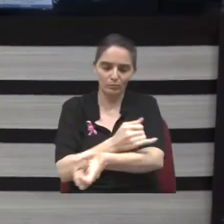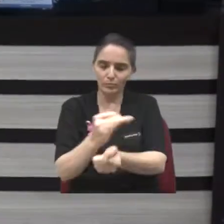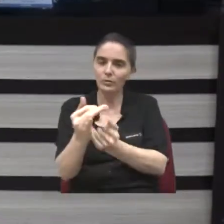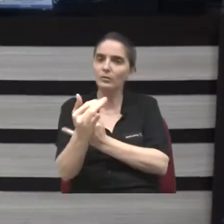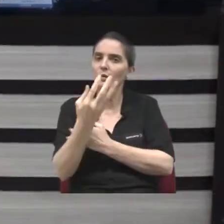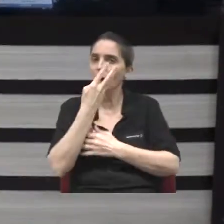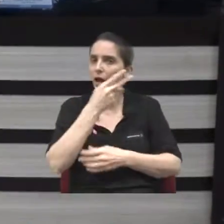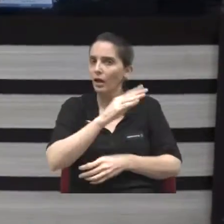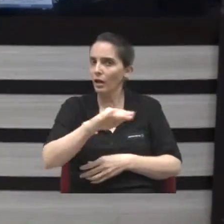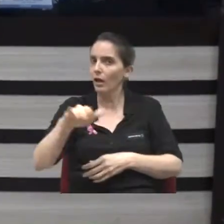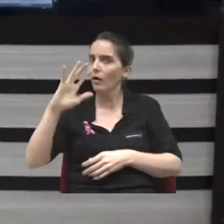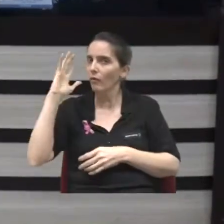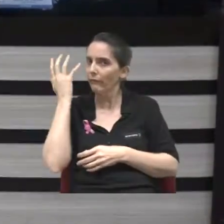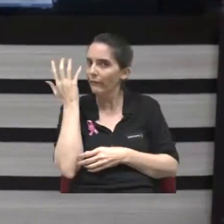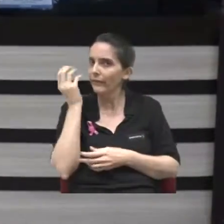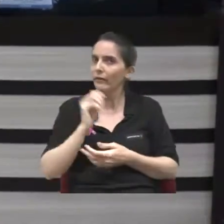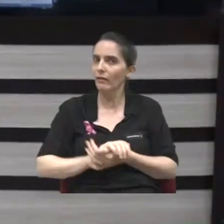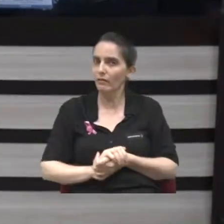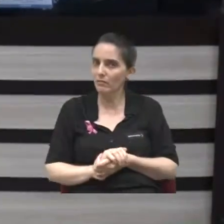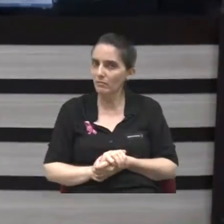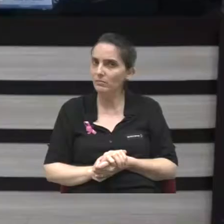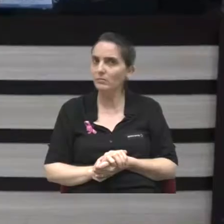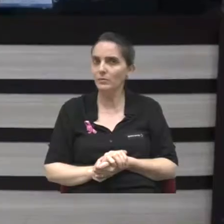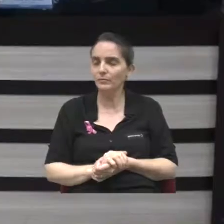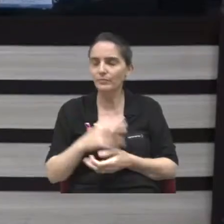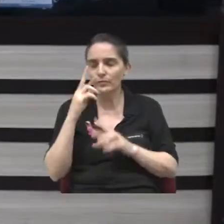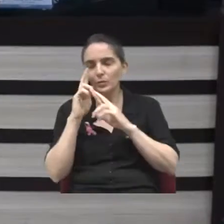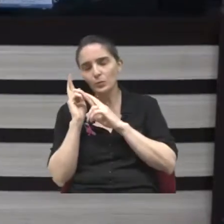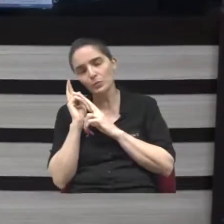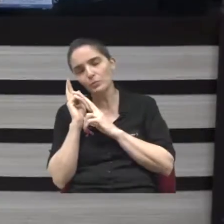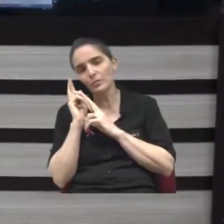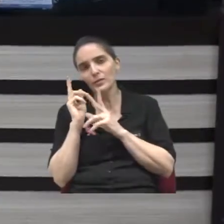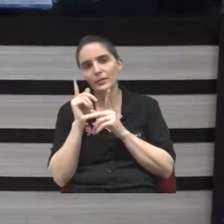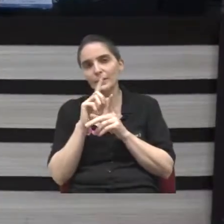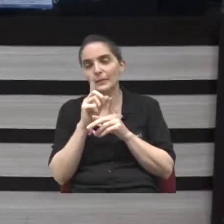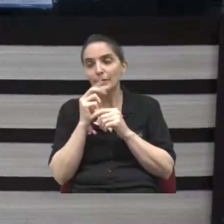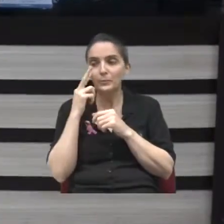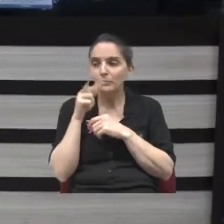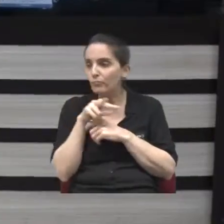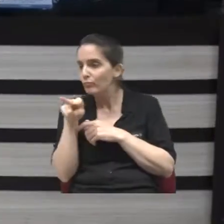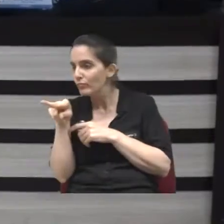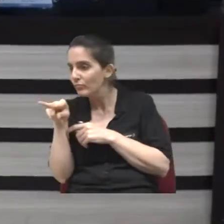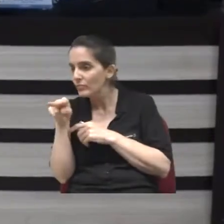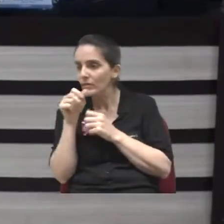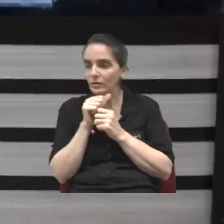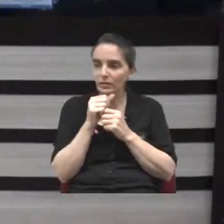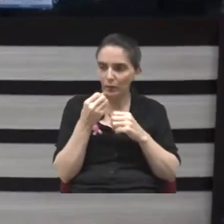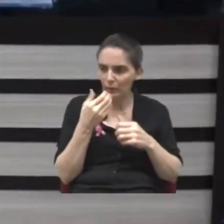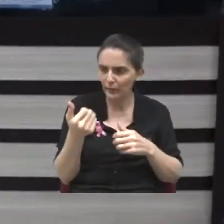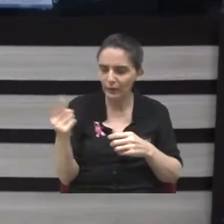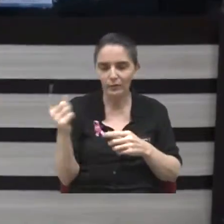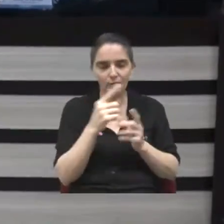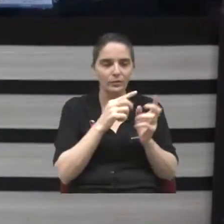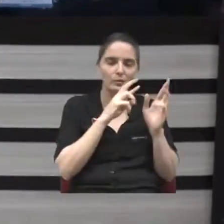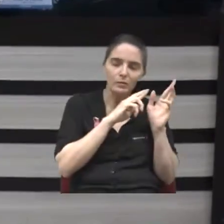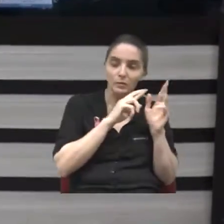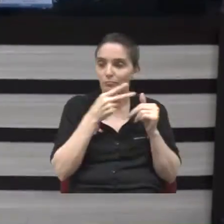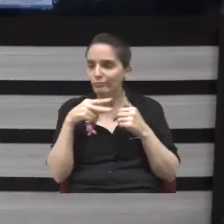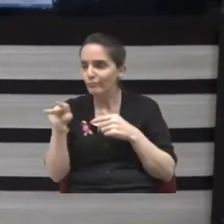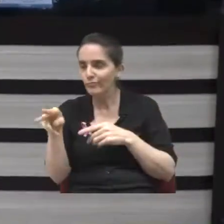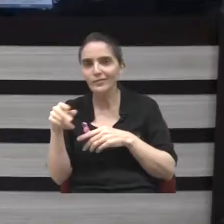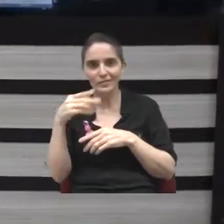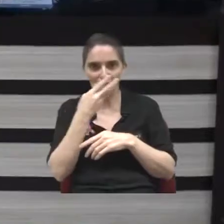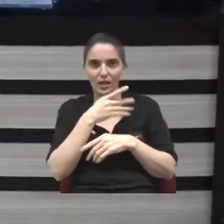gente, quando tem criança pequena, vai dormir, mas não dorme, né? Fica toda hora indo olhar lá para ver se não aconteceu nada, ainda mais que esse refluxo que